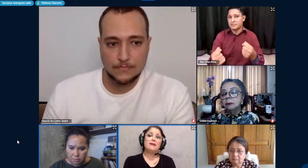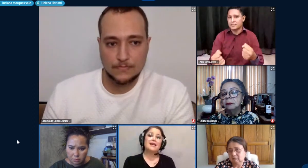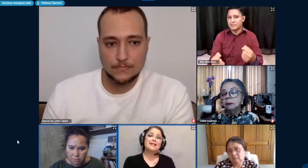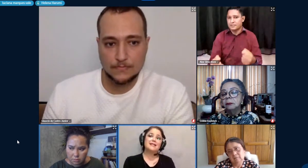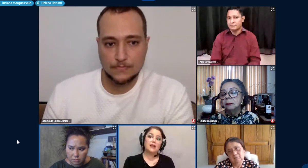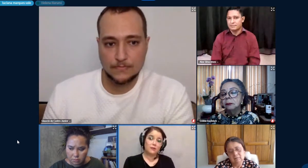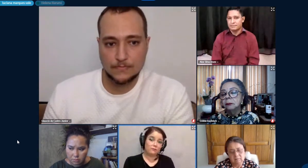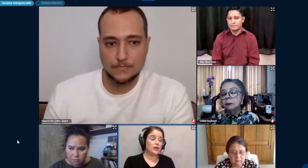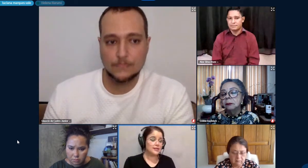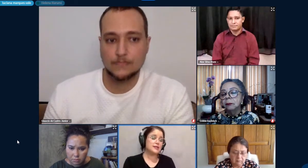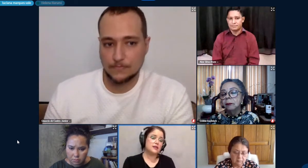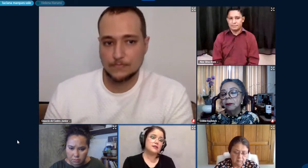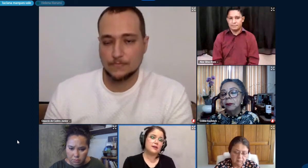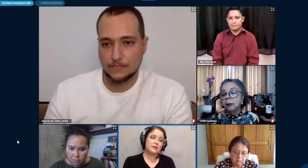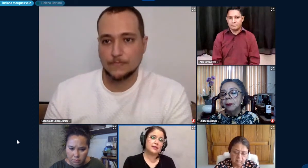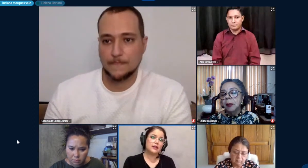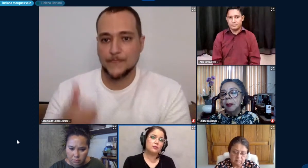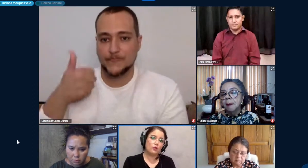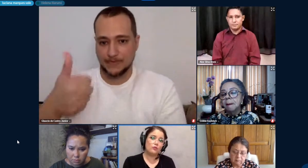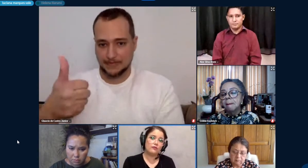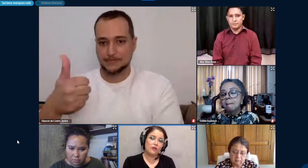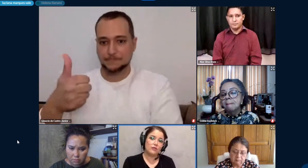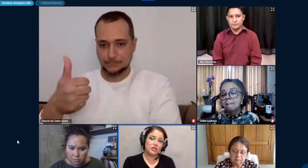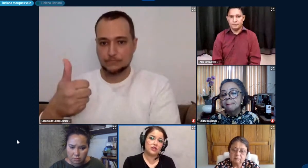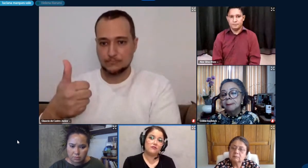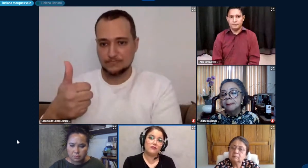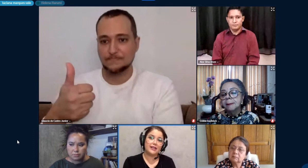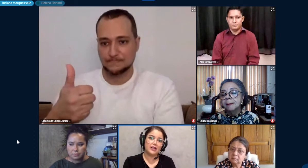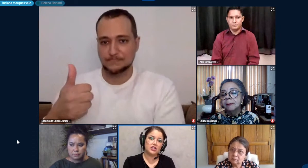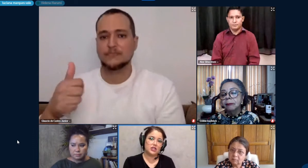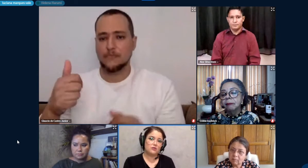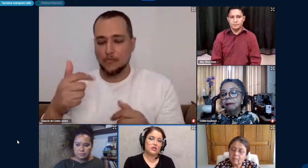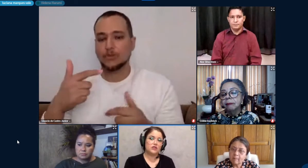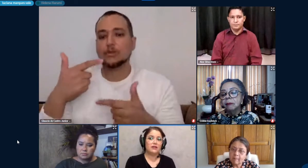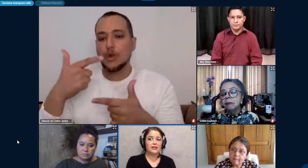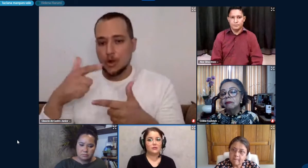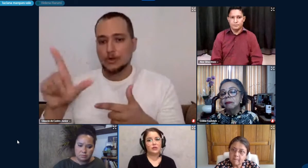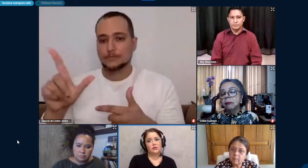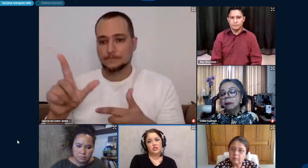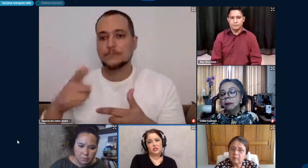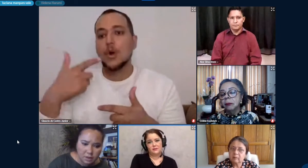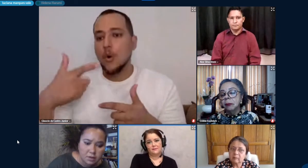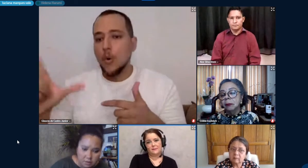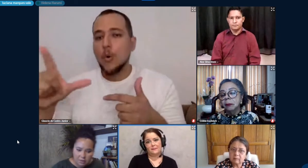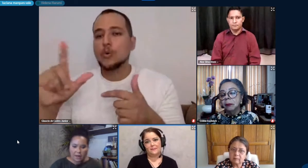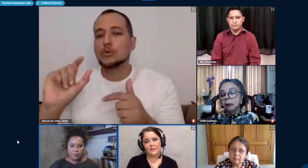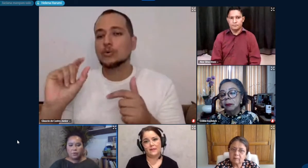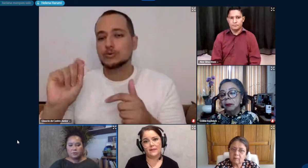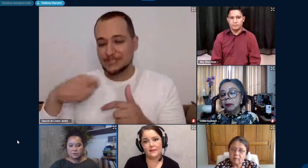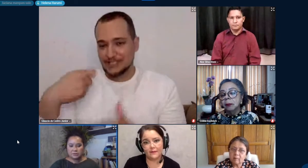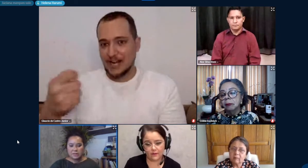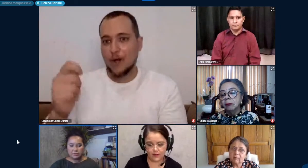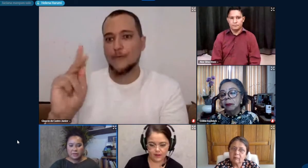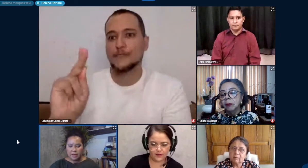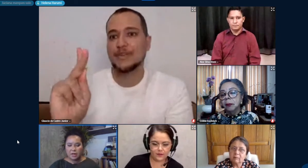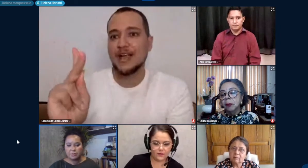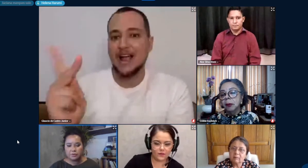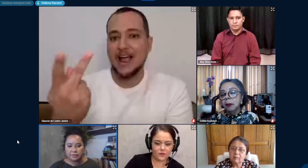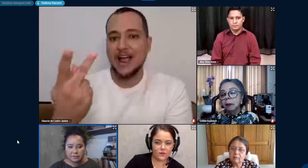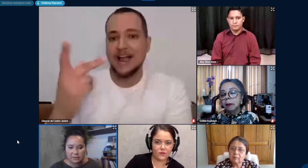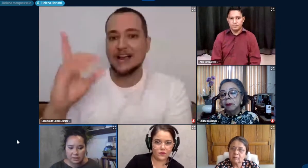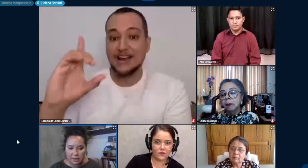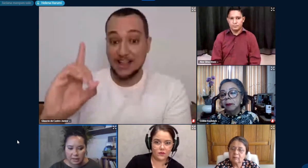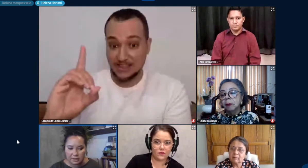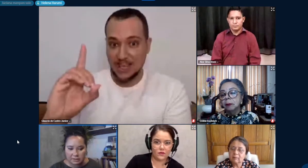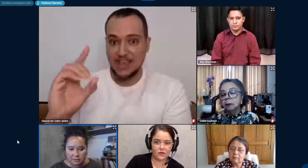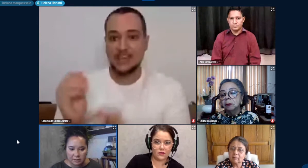2009, mas pode sim ser representado como uma forma de variante linguística, variação linguística. Um outro sinal termo